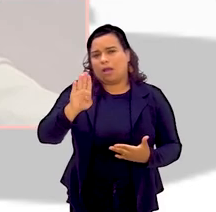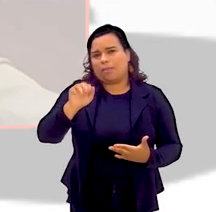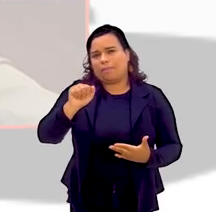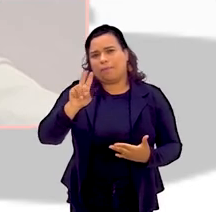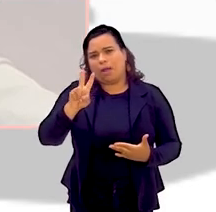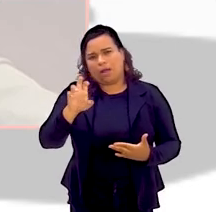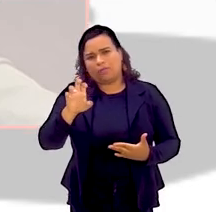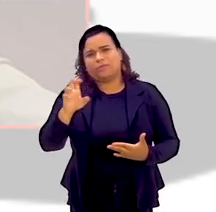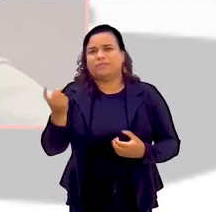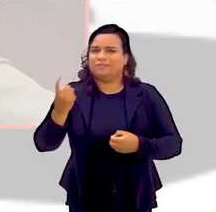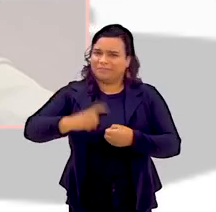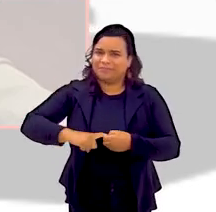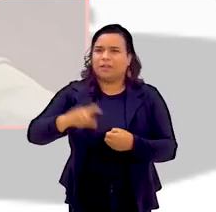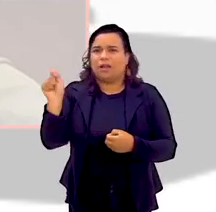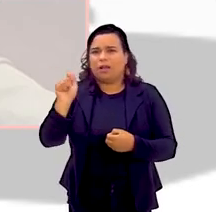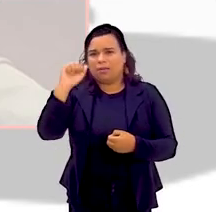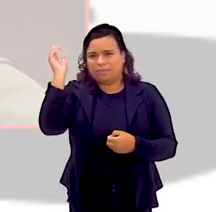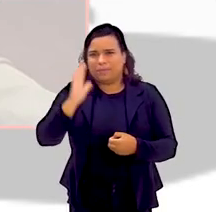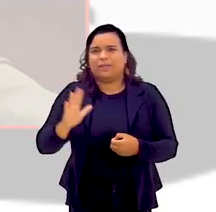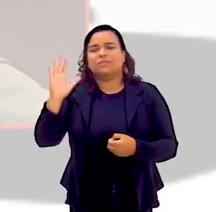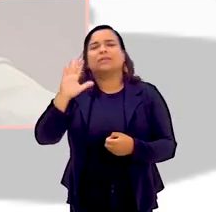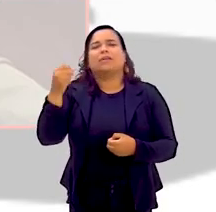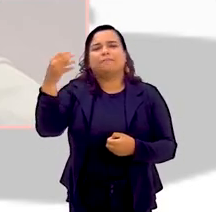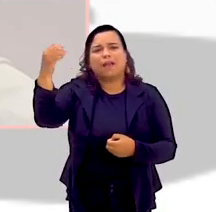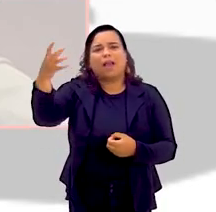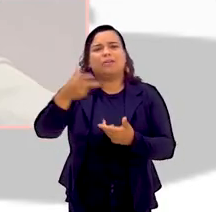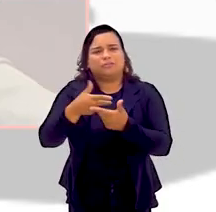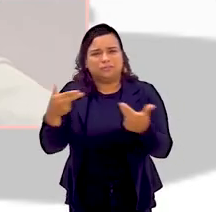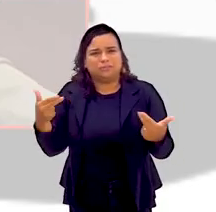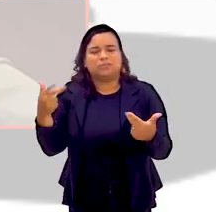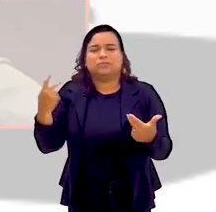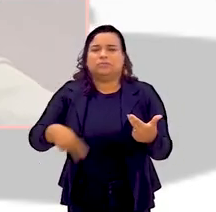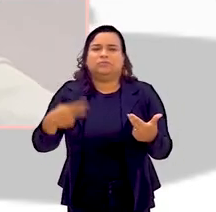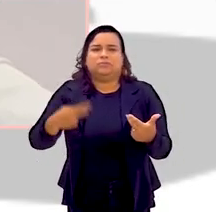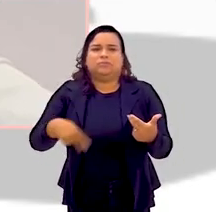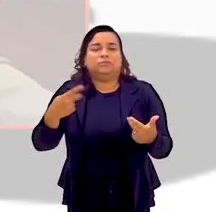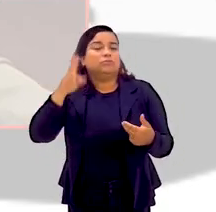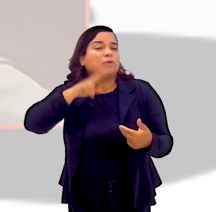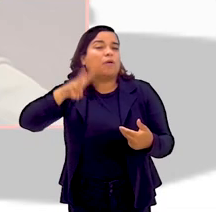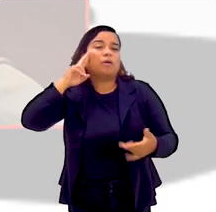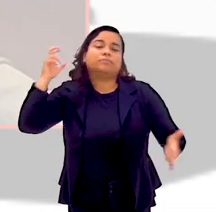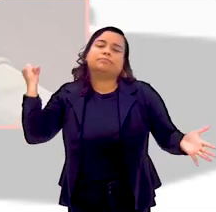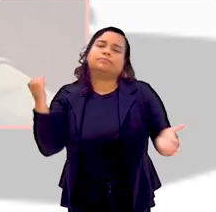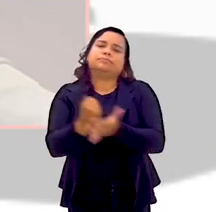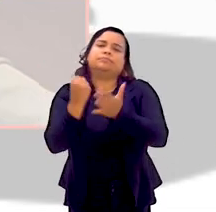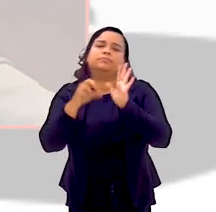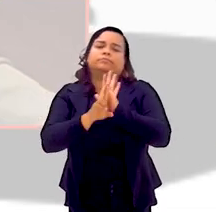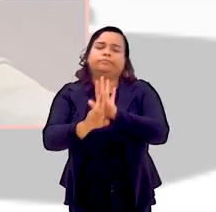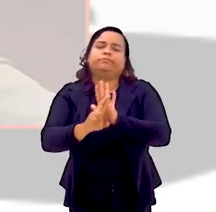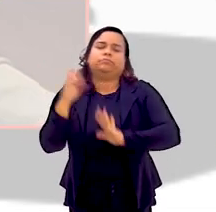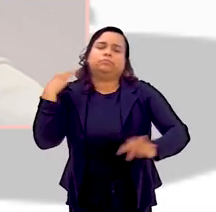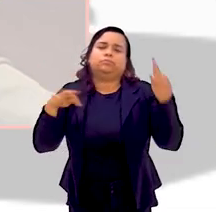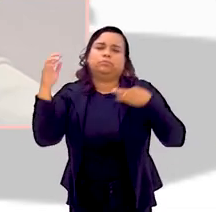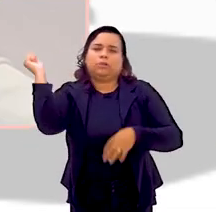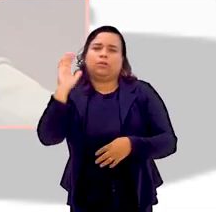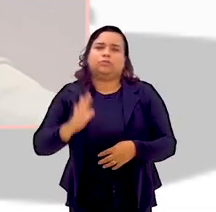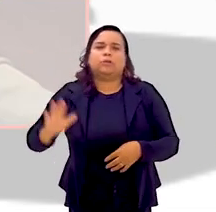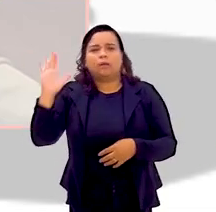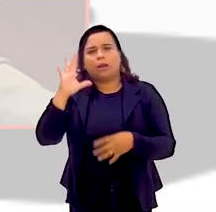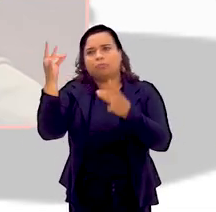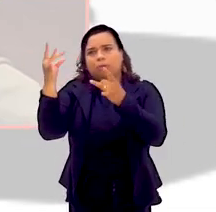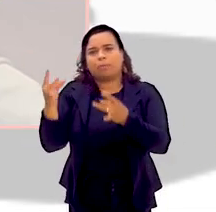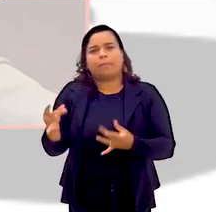né? A ABAV, a Associação Brasileira das Agências de Viagem, histórica entidade, né, representativa do turismo nacional em todo o